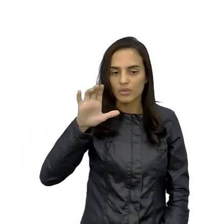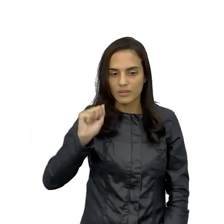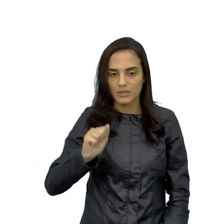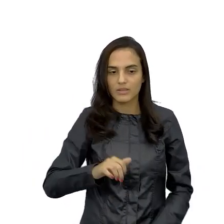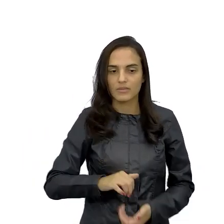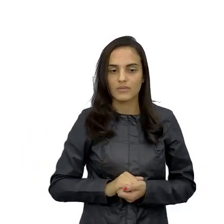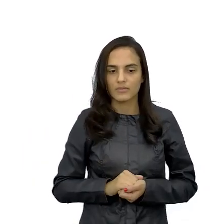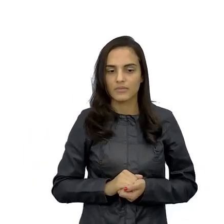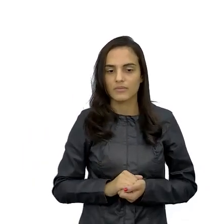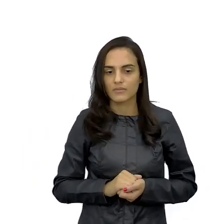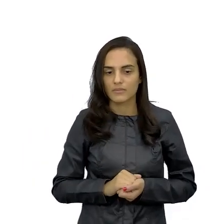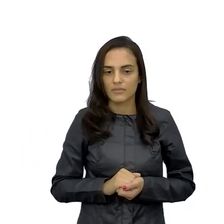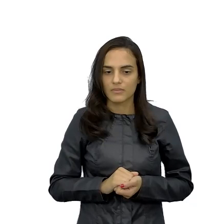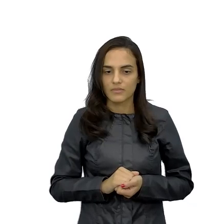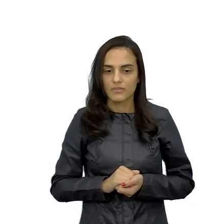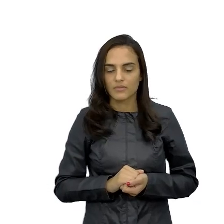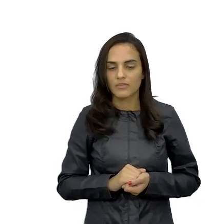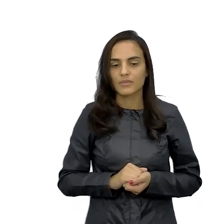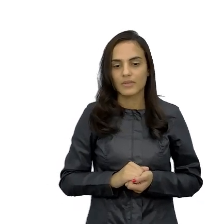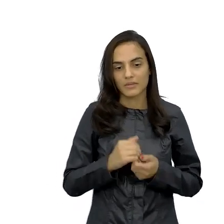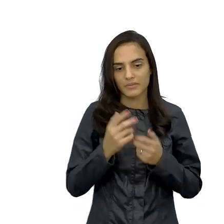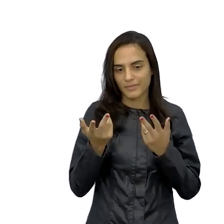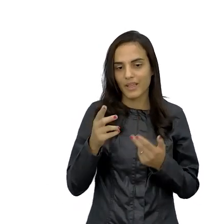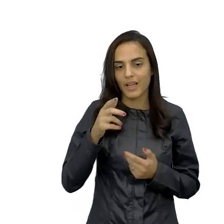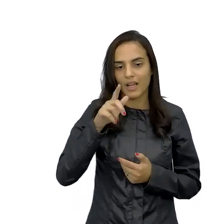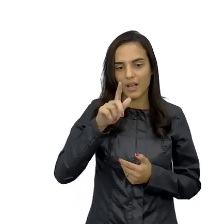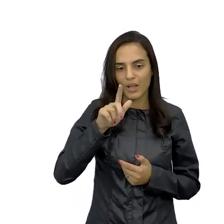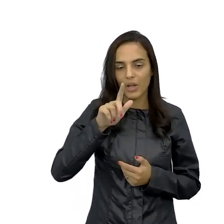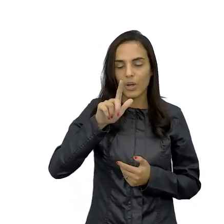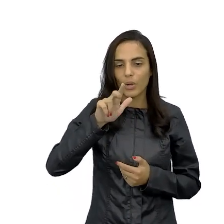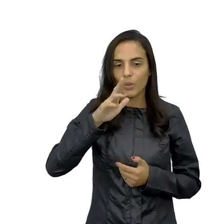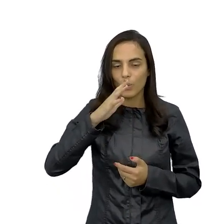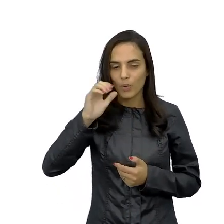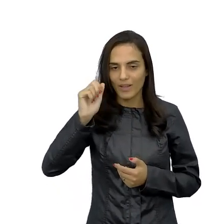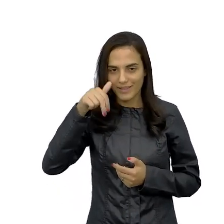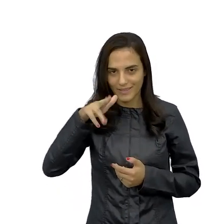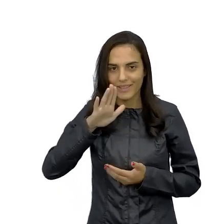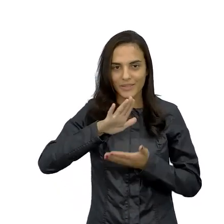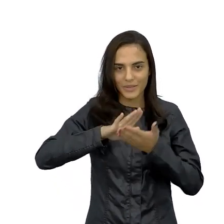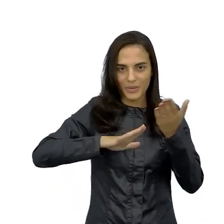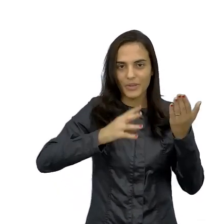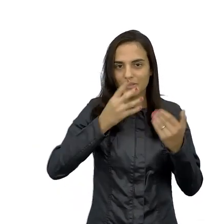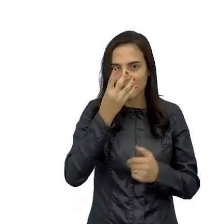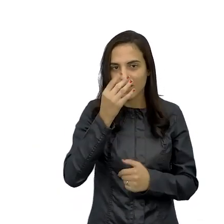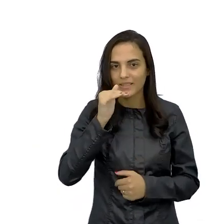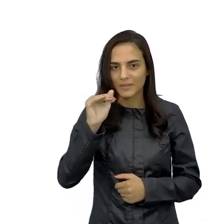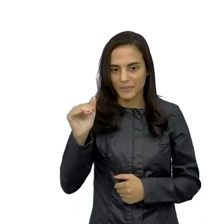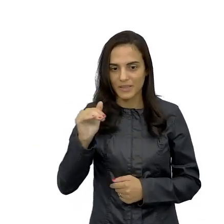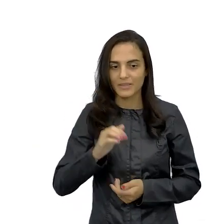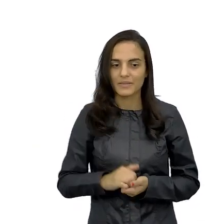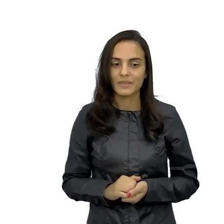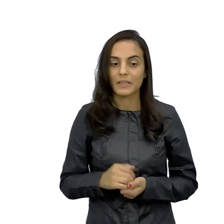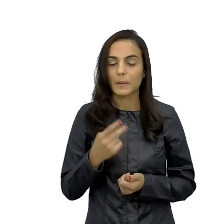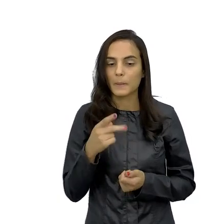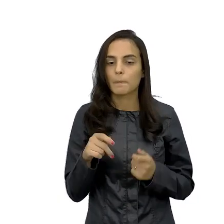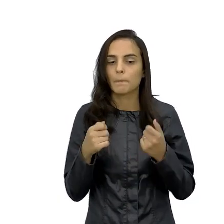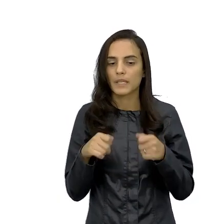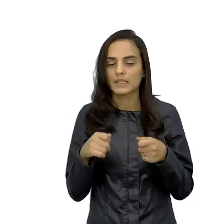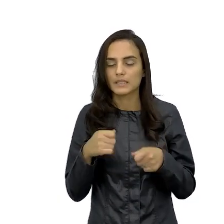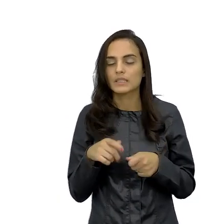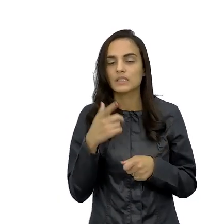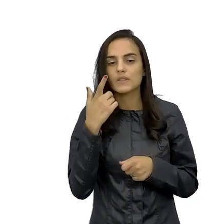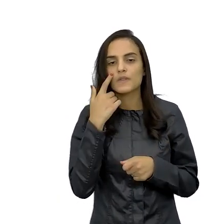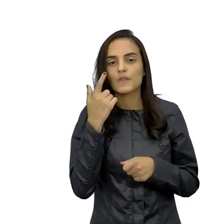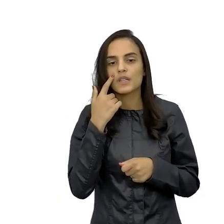né? Foi a Luana. Ela saiu às 4h30. Ou seja, ele precisa estabelecer